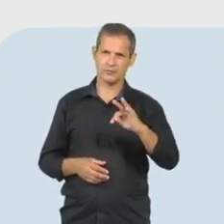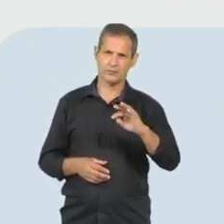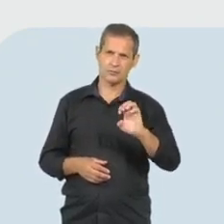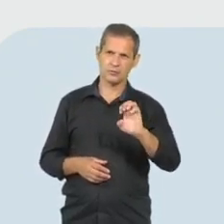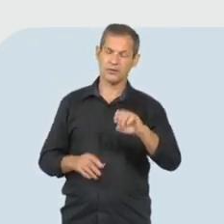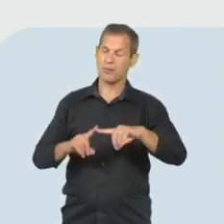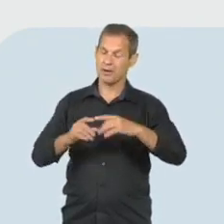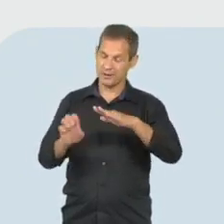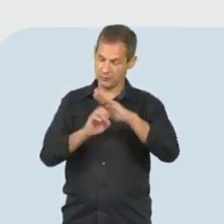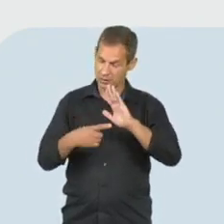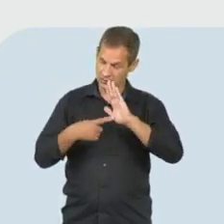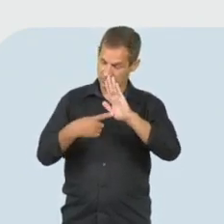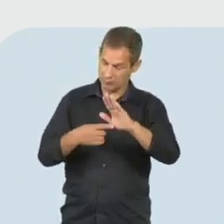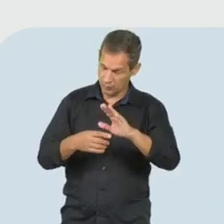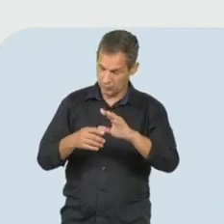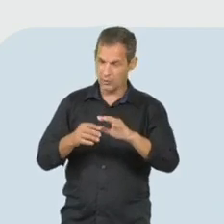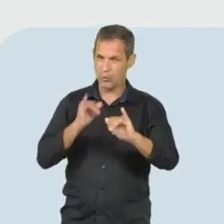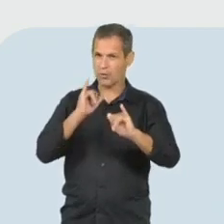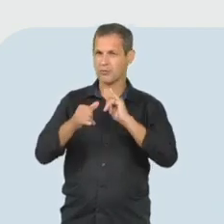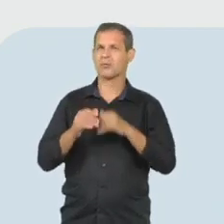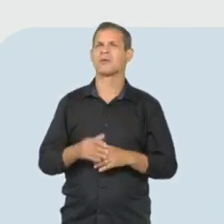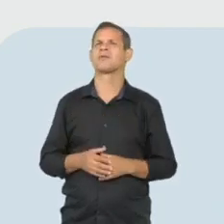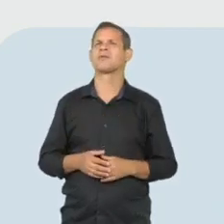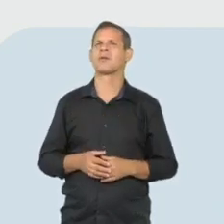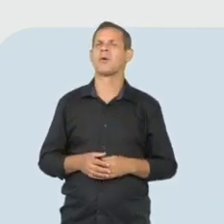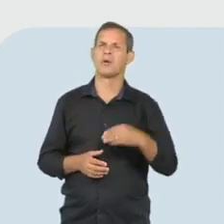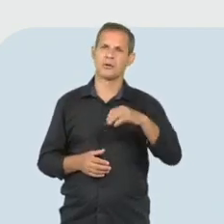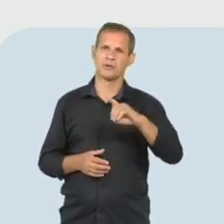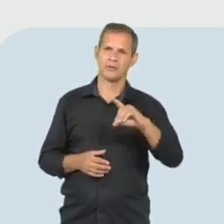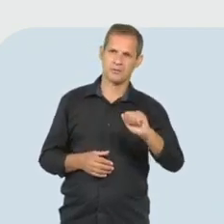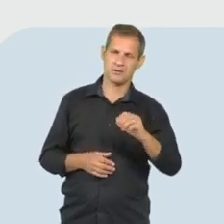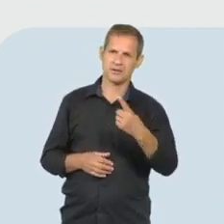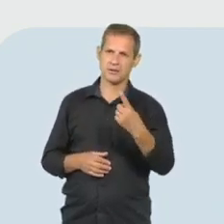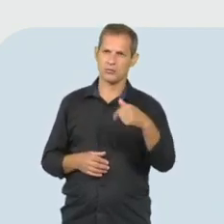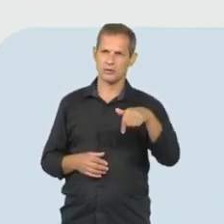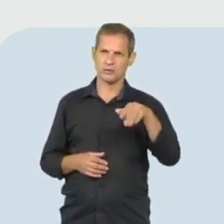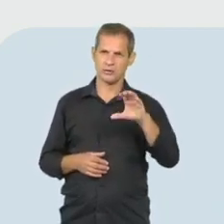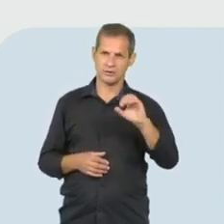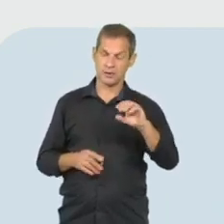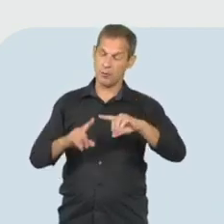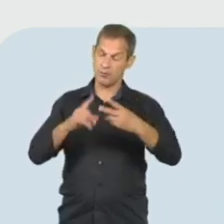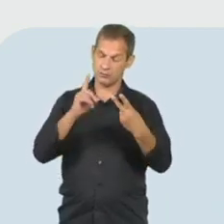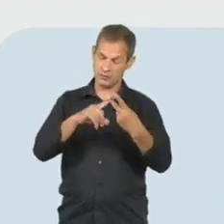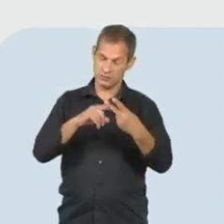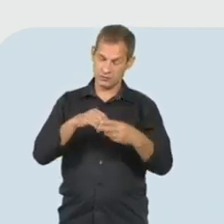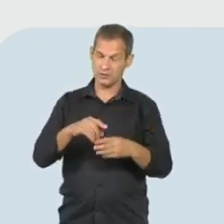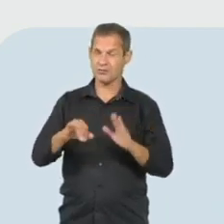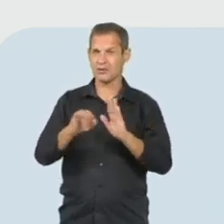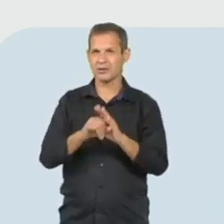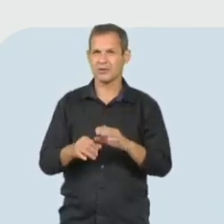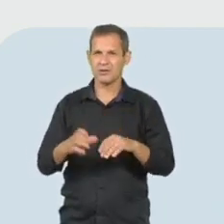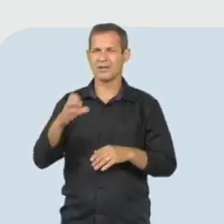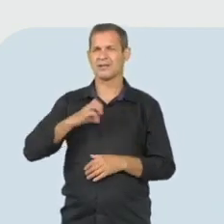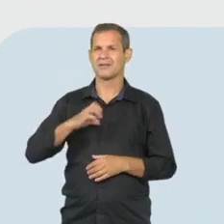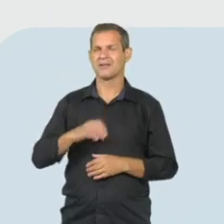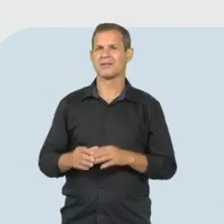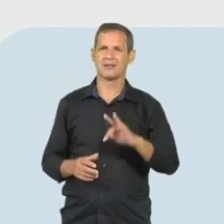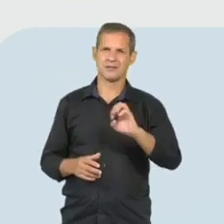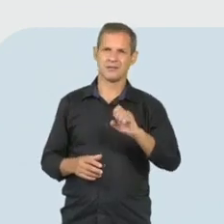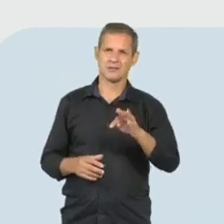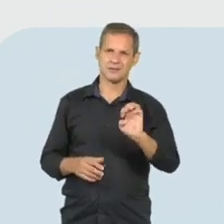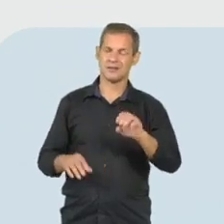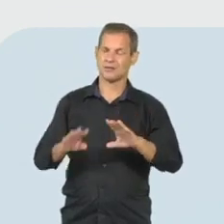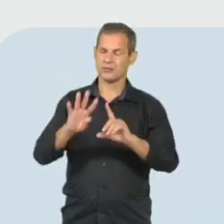A empresa já apresentou o dado dela que a média é 170. Segundo passo, vamos determinar a estatística teste. Vamos